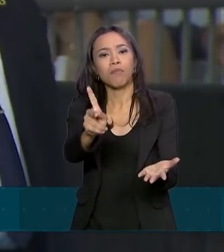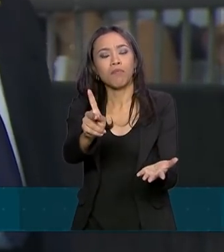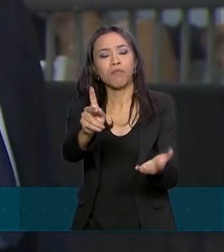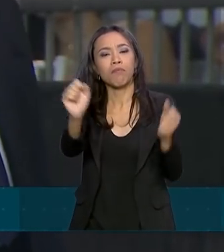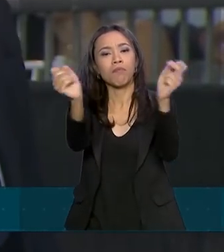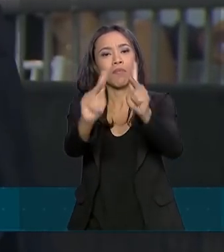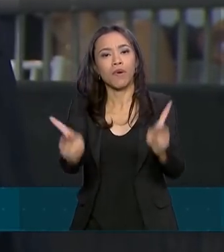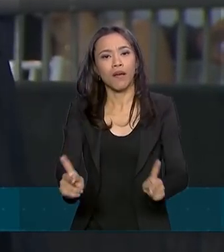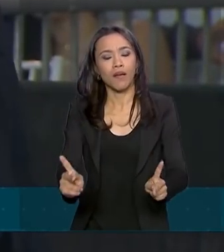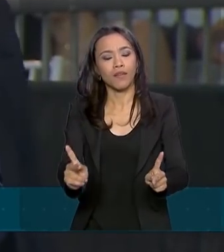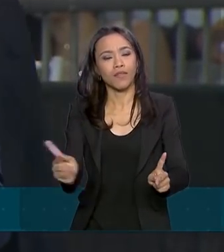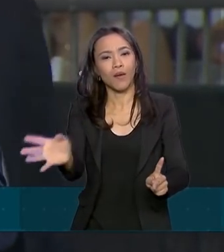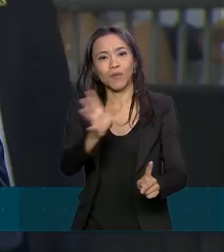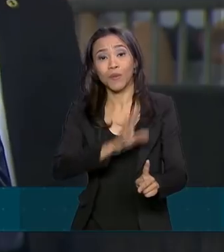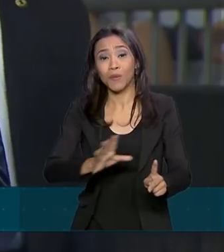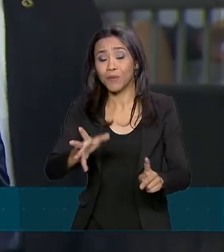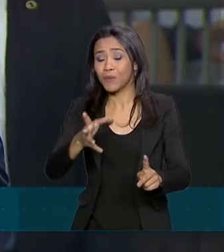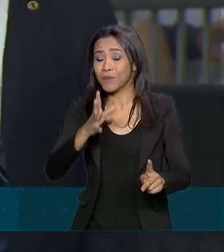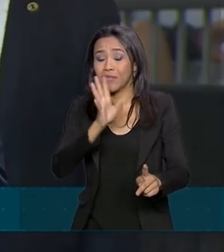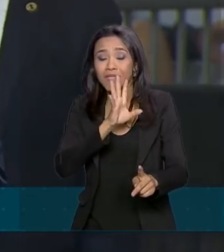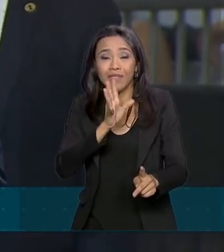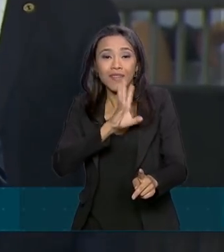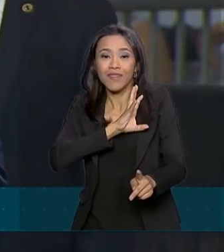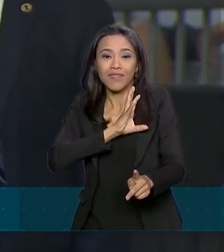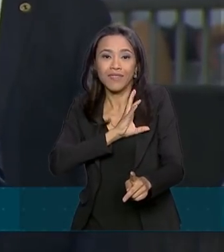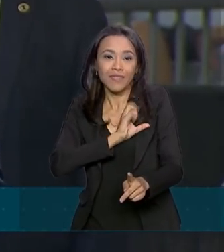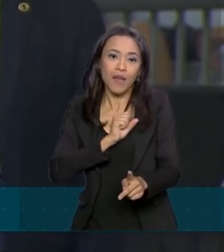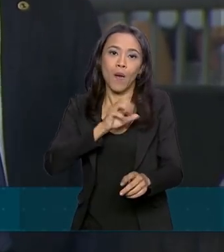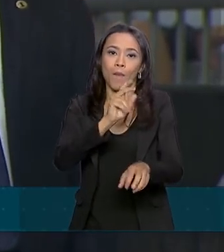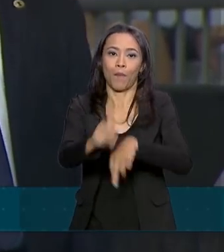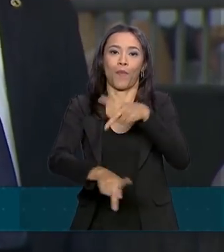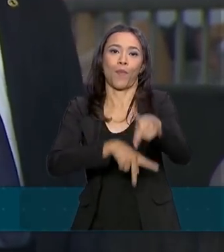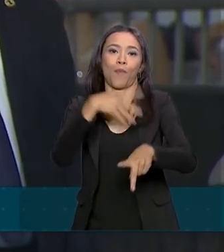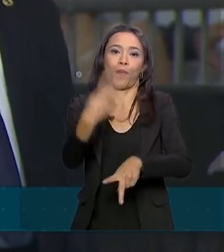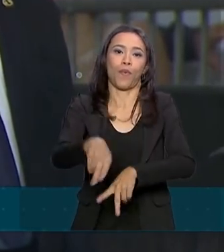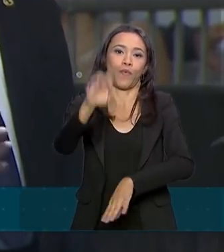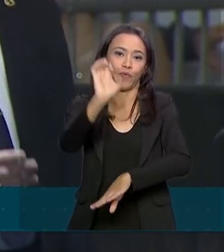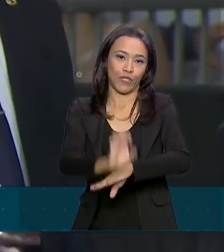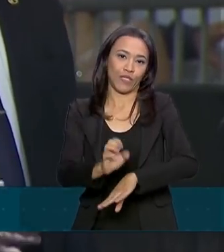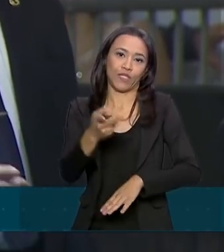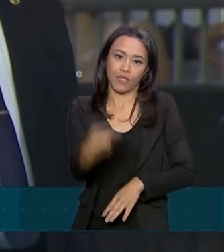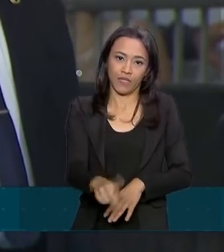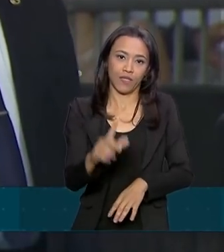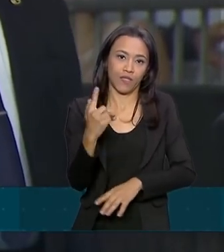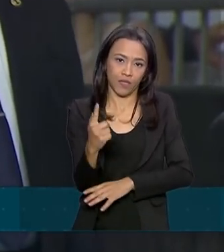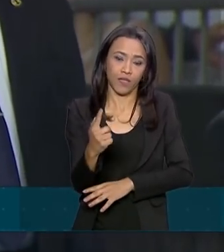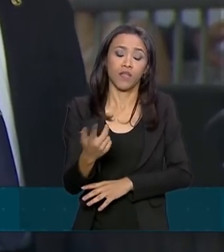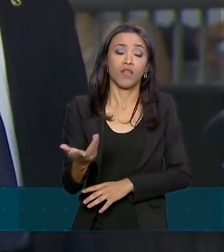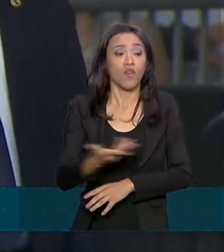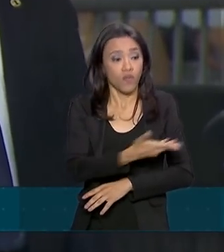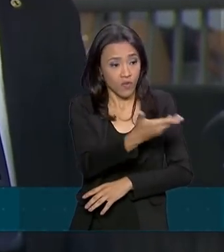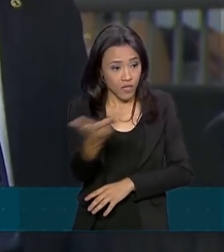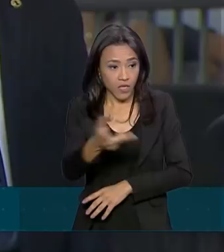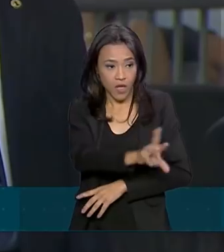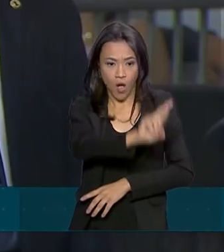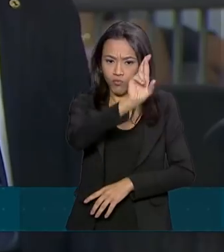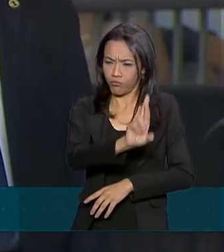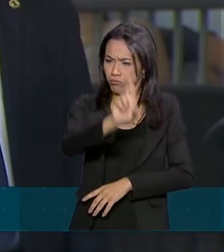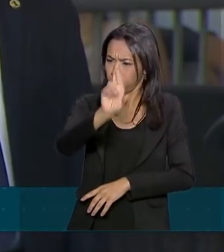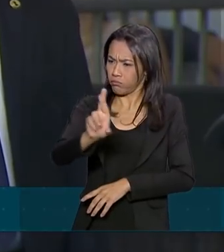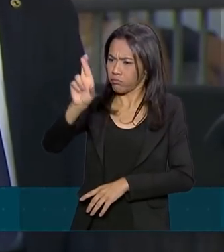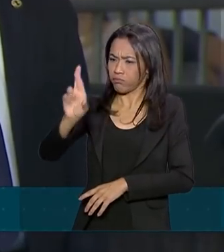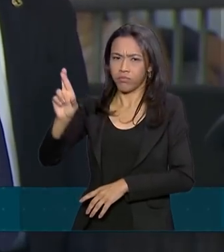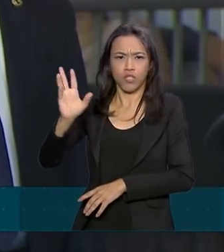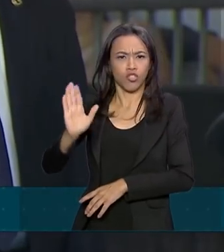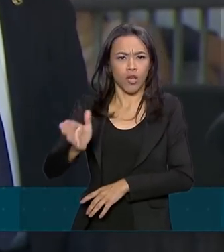nosso querido povo goiano. Meus aspirantes, autoridades aqui presentes, já